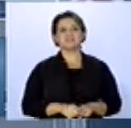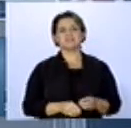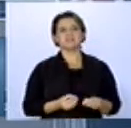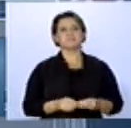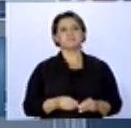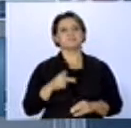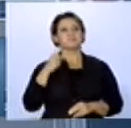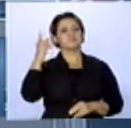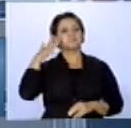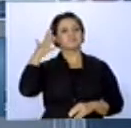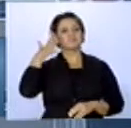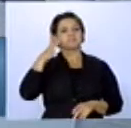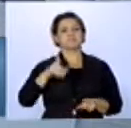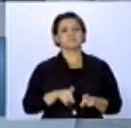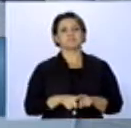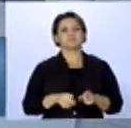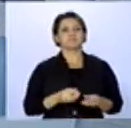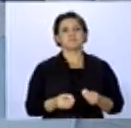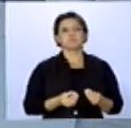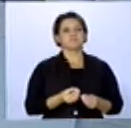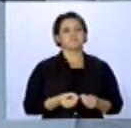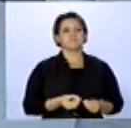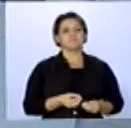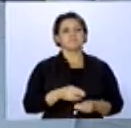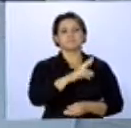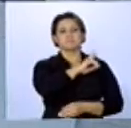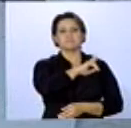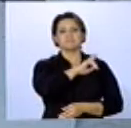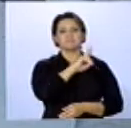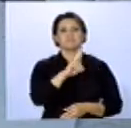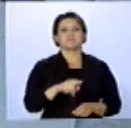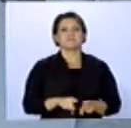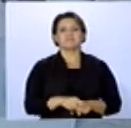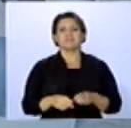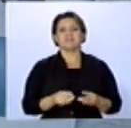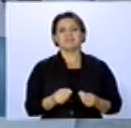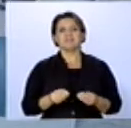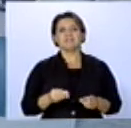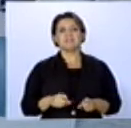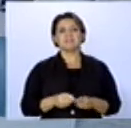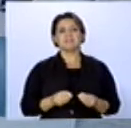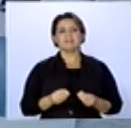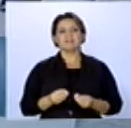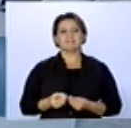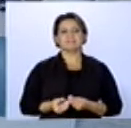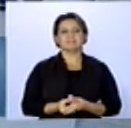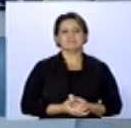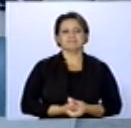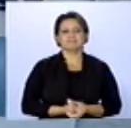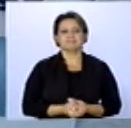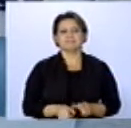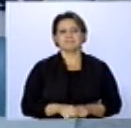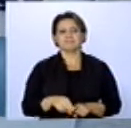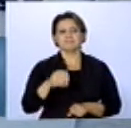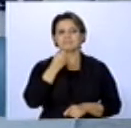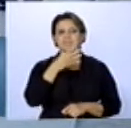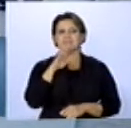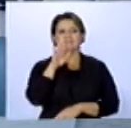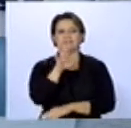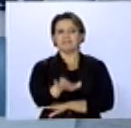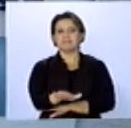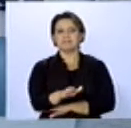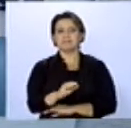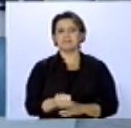política e representantes da sociedade civil organizada o meu boa tarde